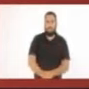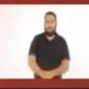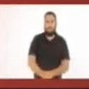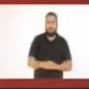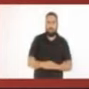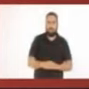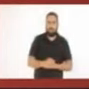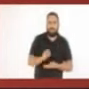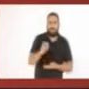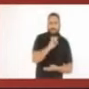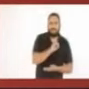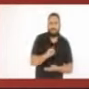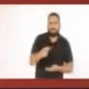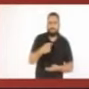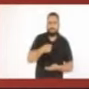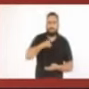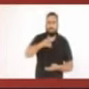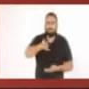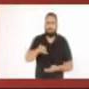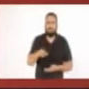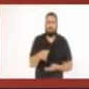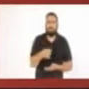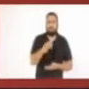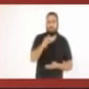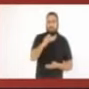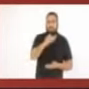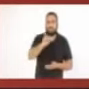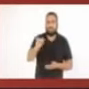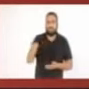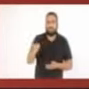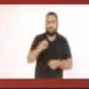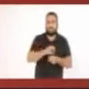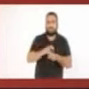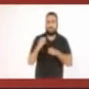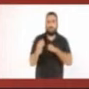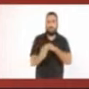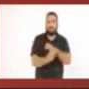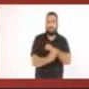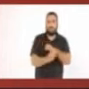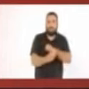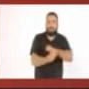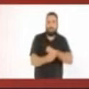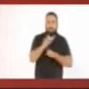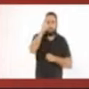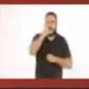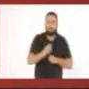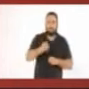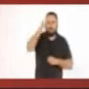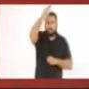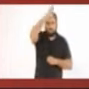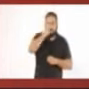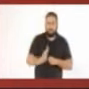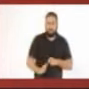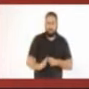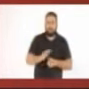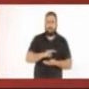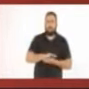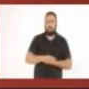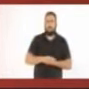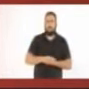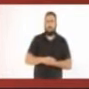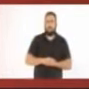trabalho. Olá, pessoal. Sou Josinete, a Josi do sindicato. Sou candidata a deputada federal